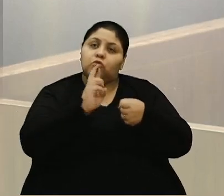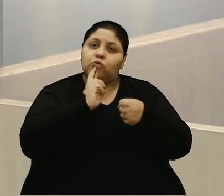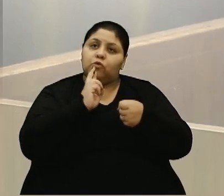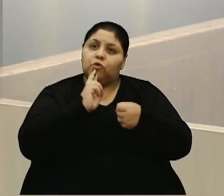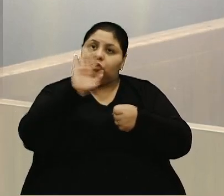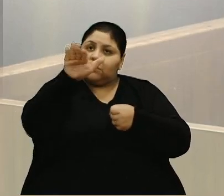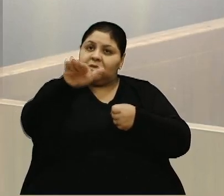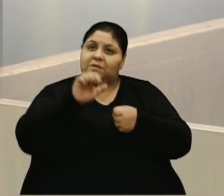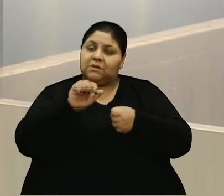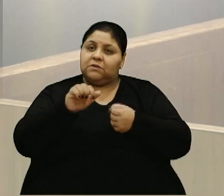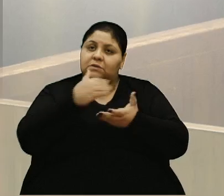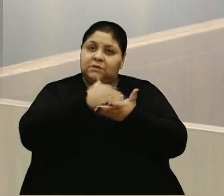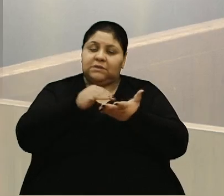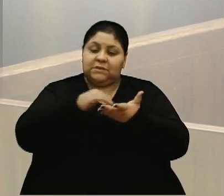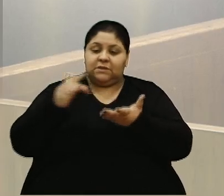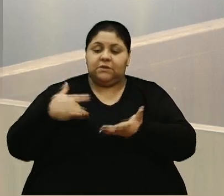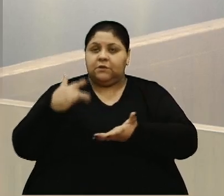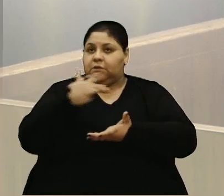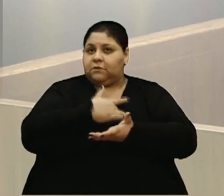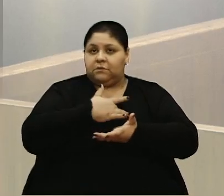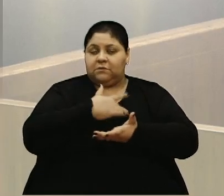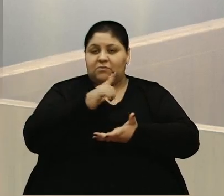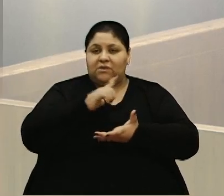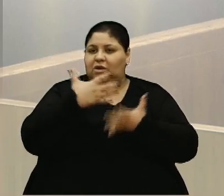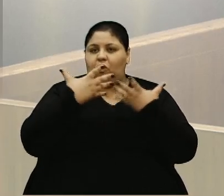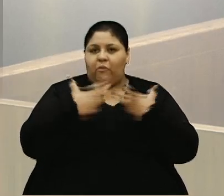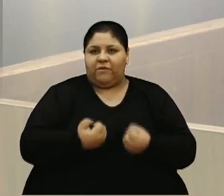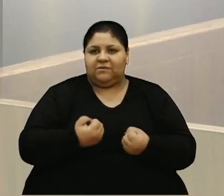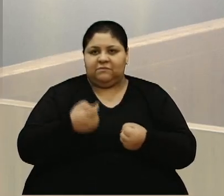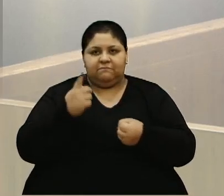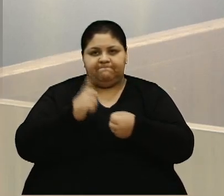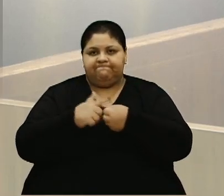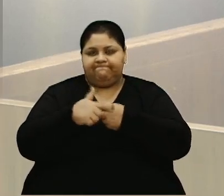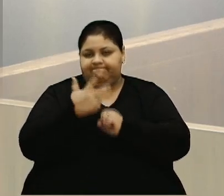da secretária da Saúde. Não dá mais para Caxias chegar a